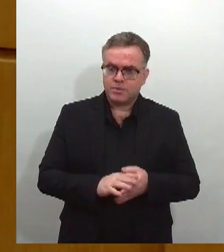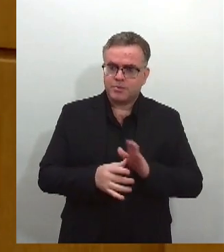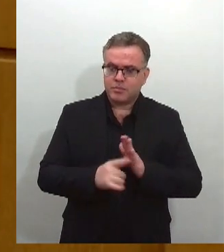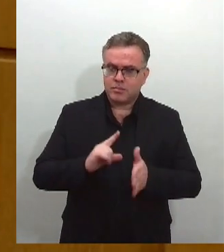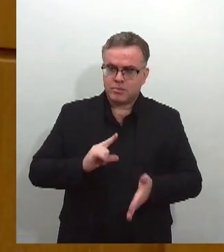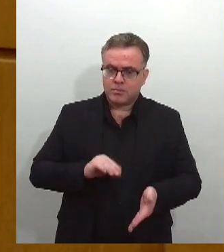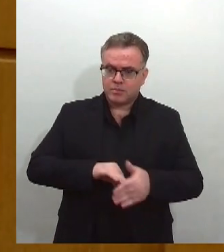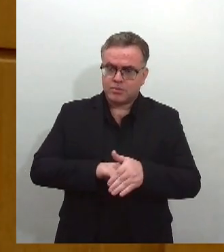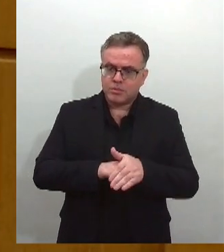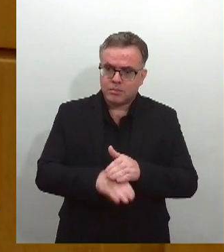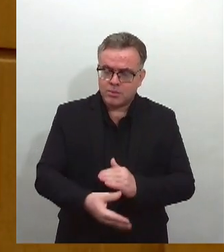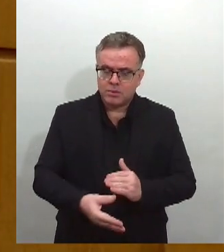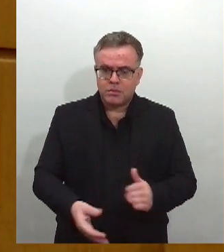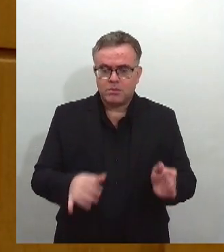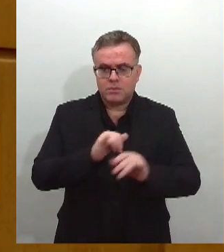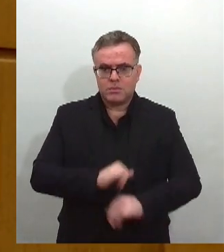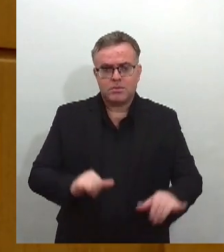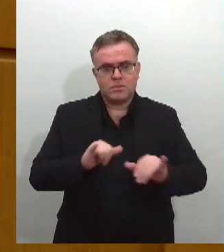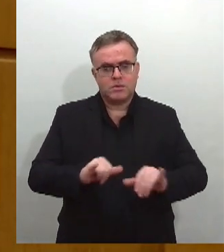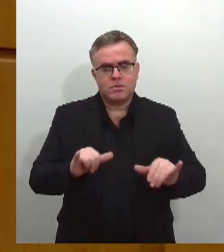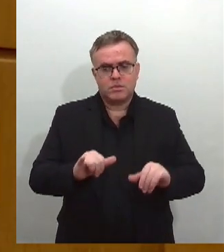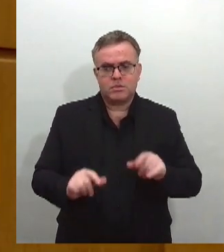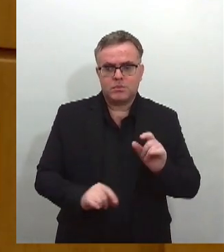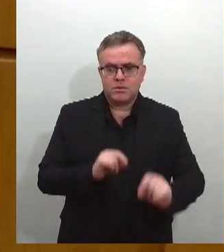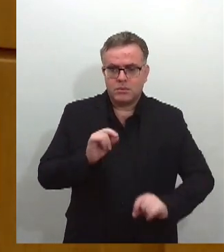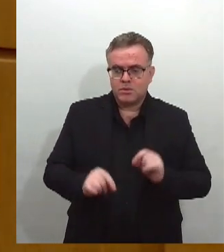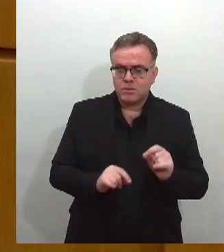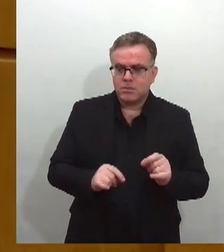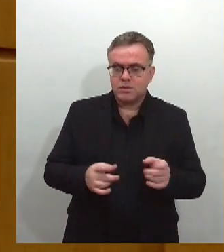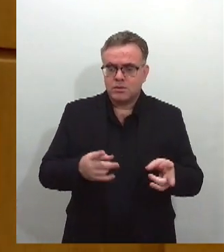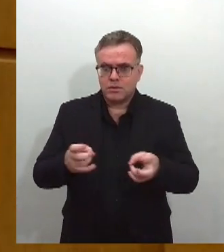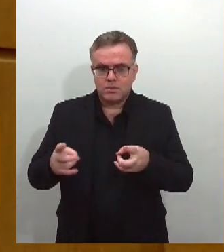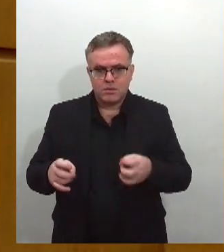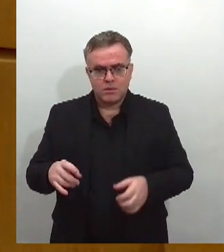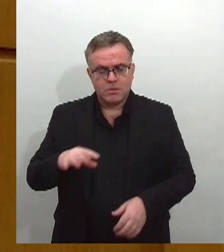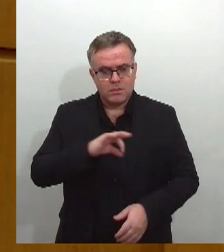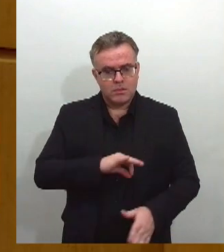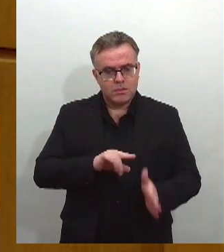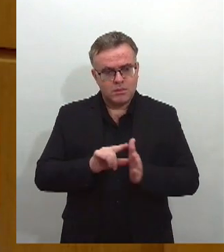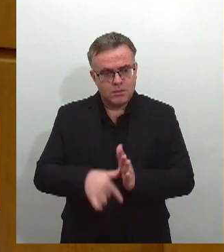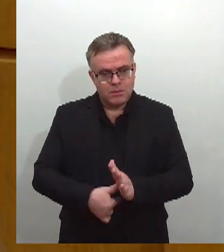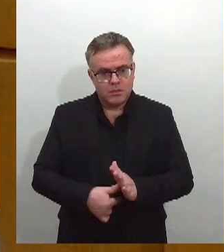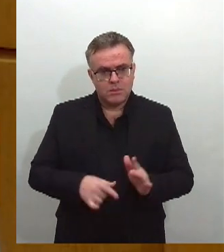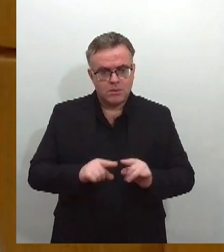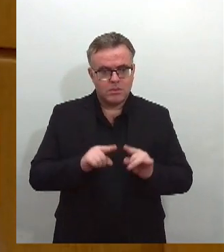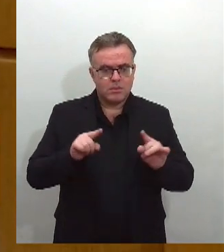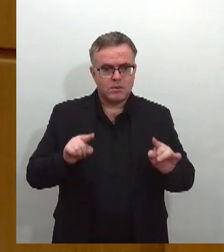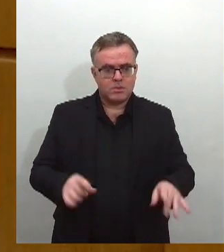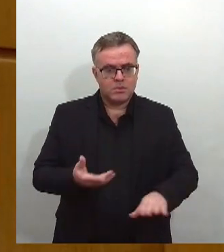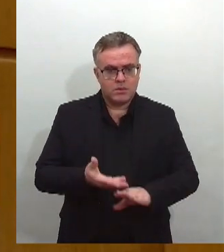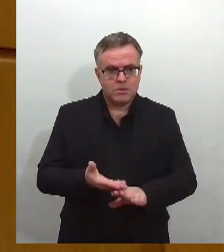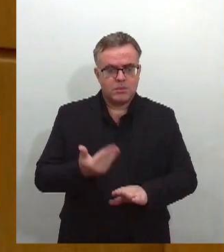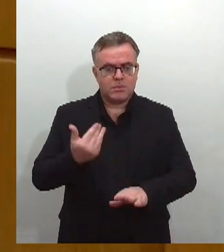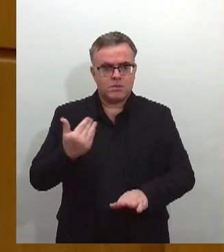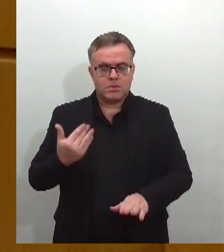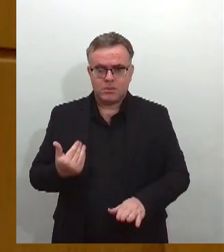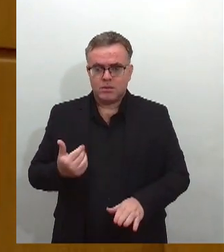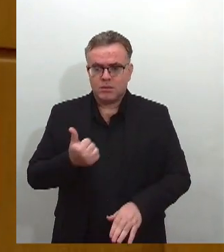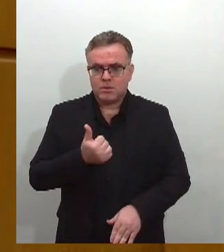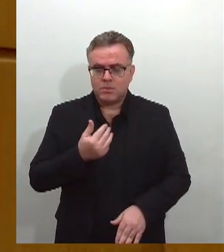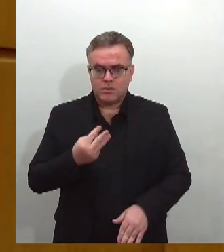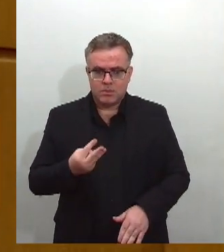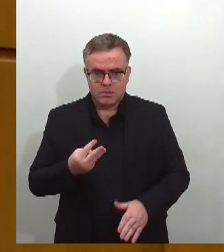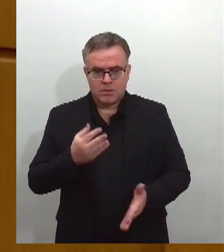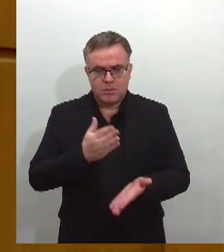salários atrasados, nós tínhamos costumes de ver servidores que recebiam o 13º até de forma